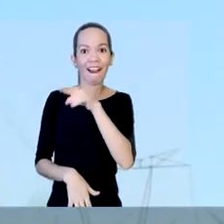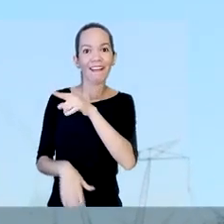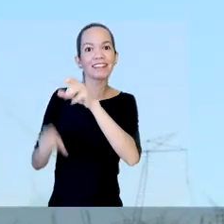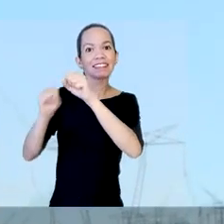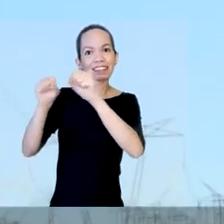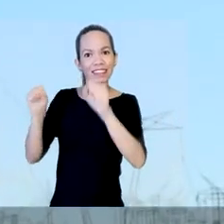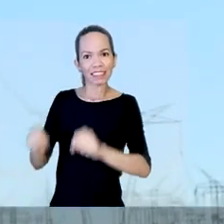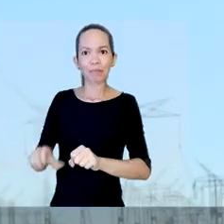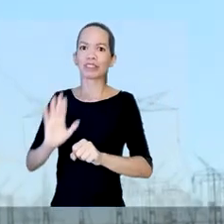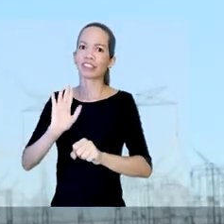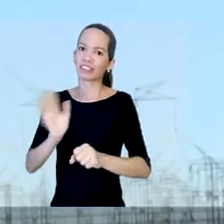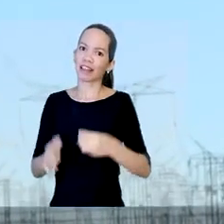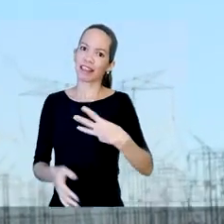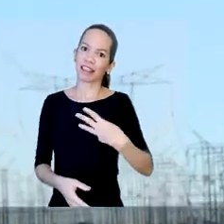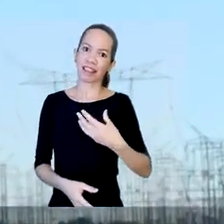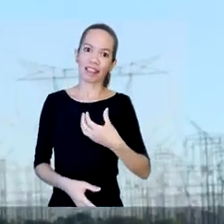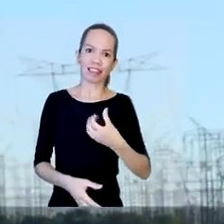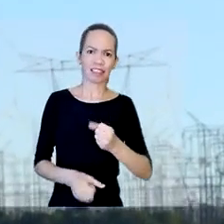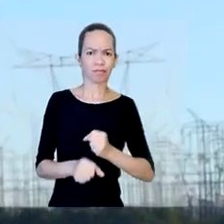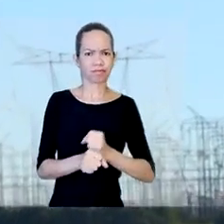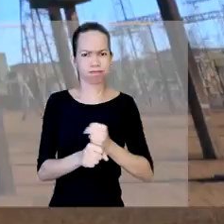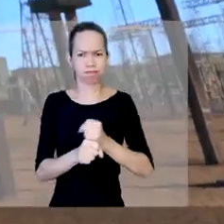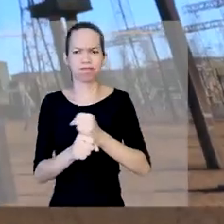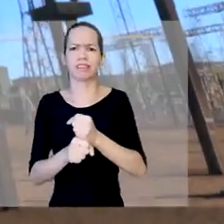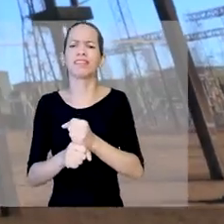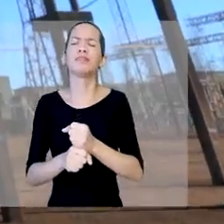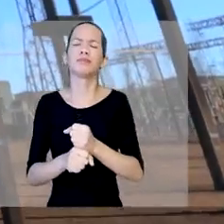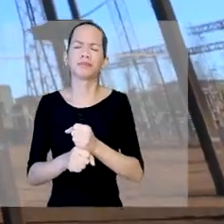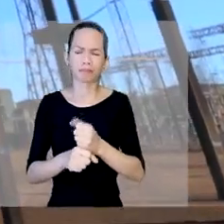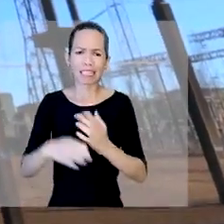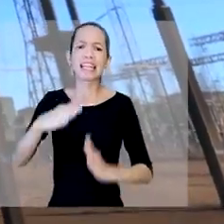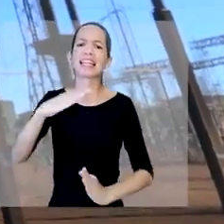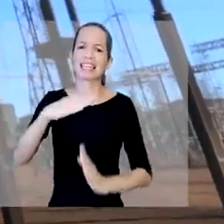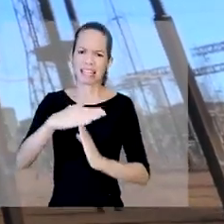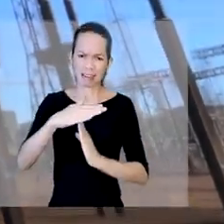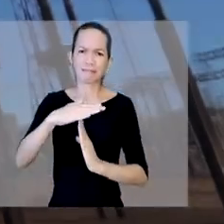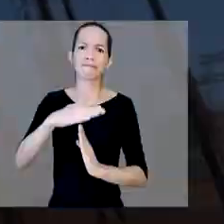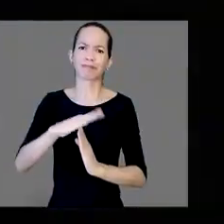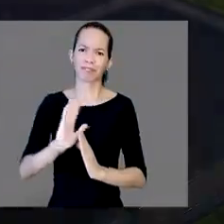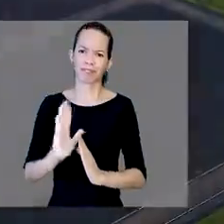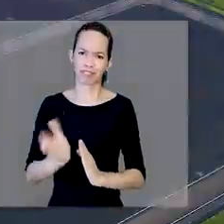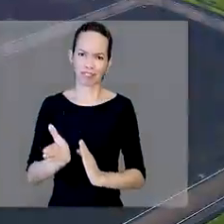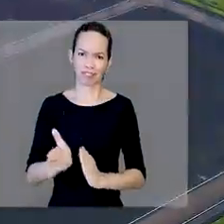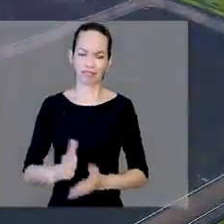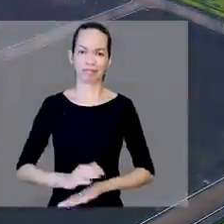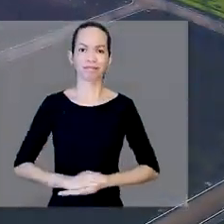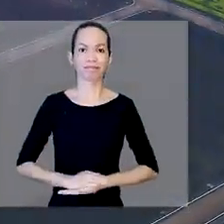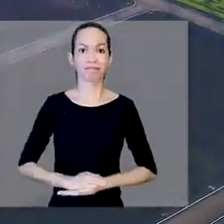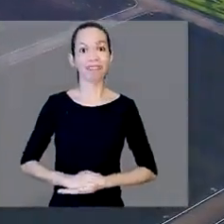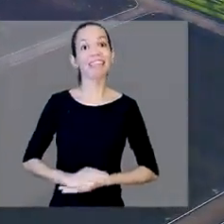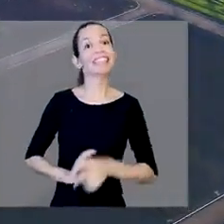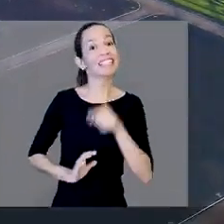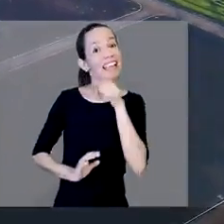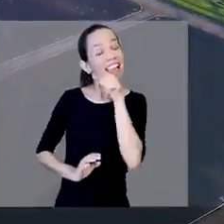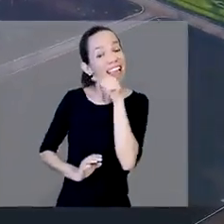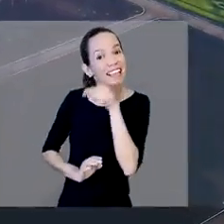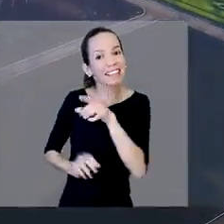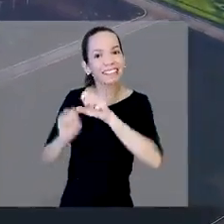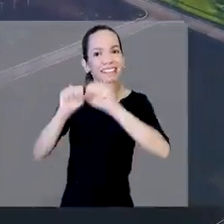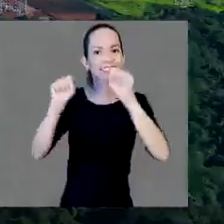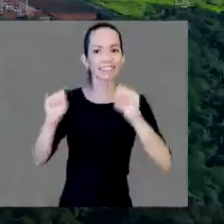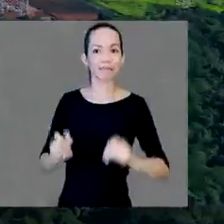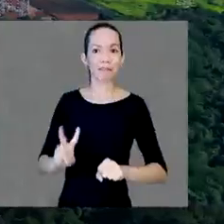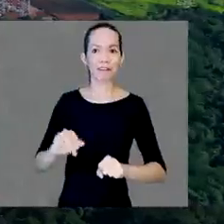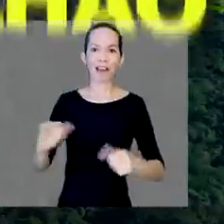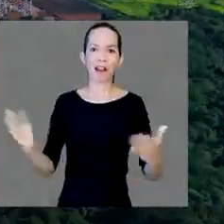o sistema já opera há 36 anos e está no limite de sua vida útil. É ele